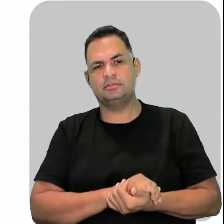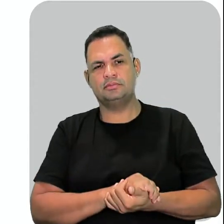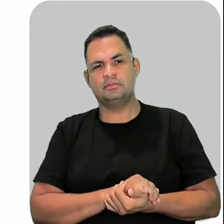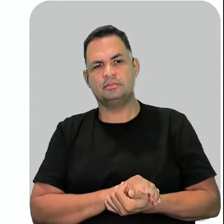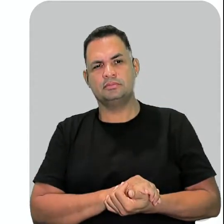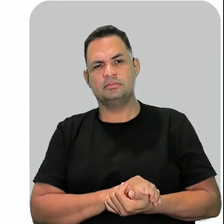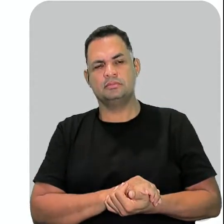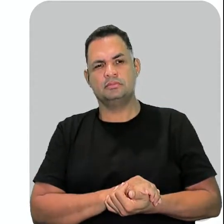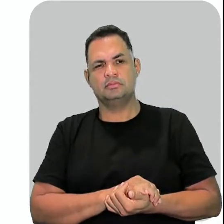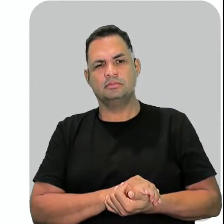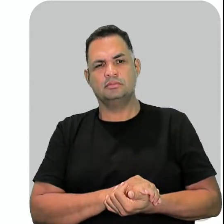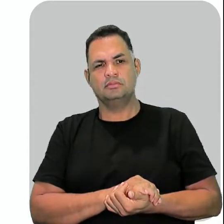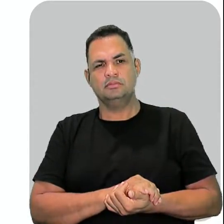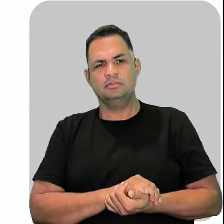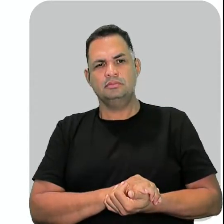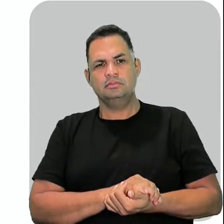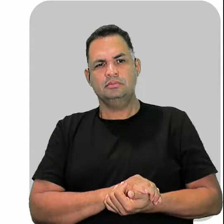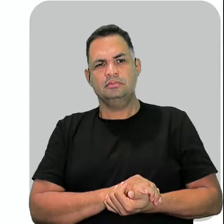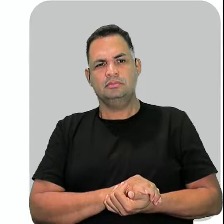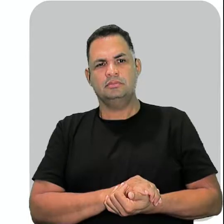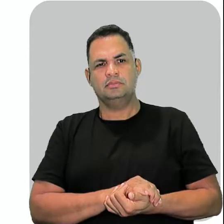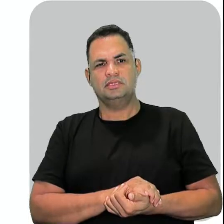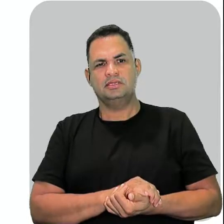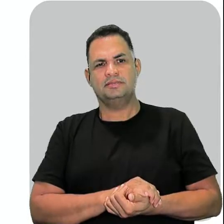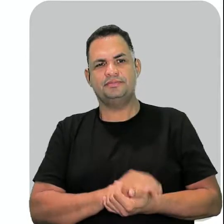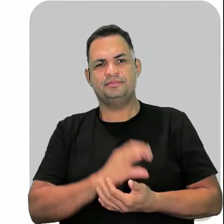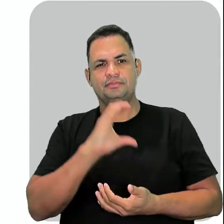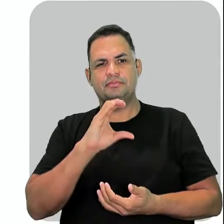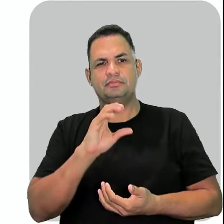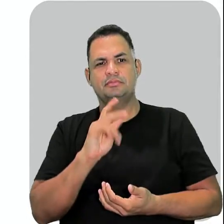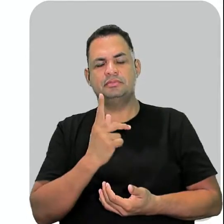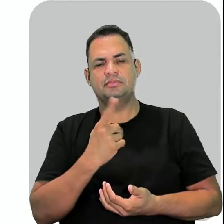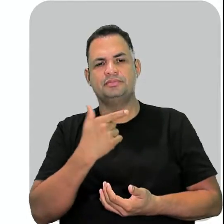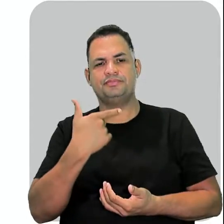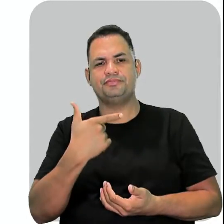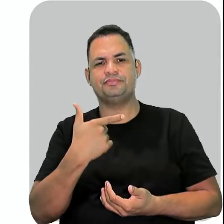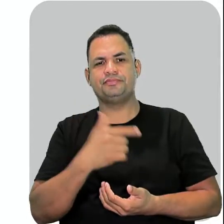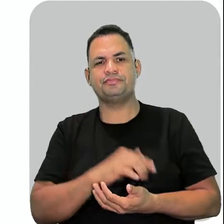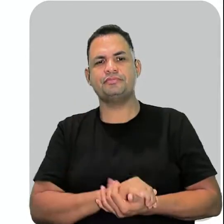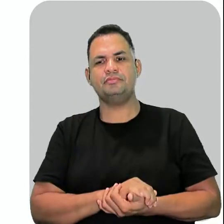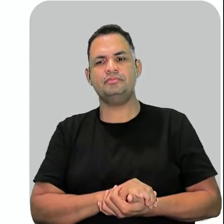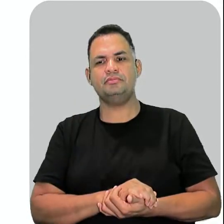vou desenhar aqui para a gente, CH2.